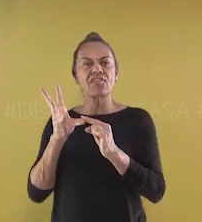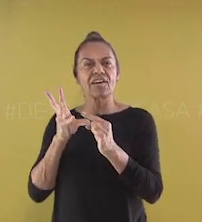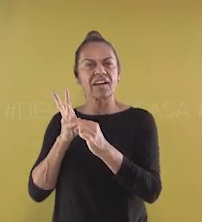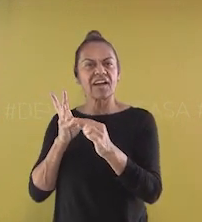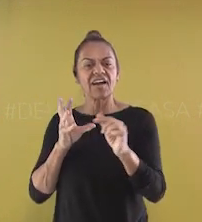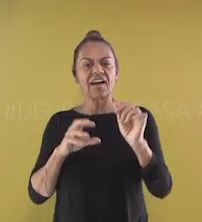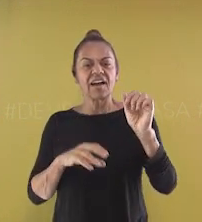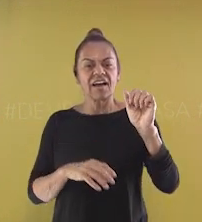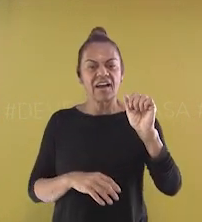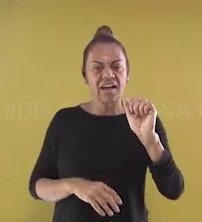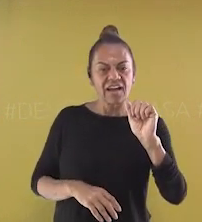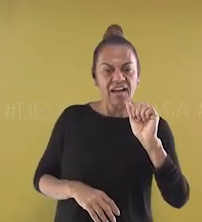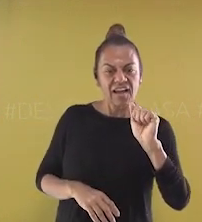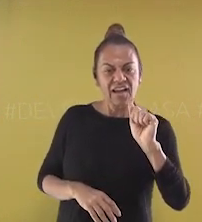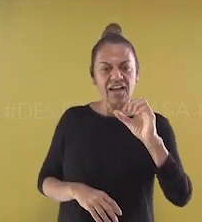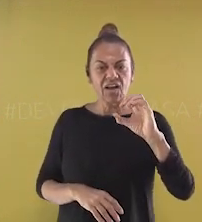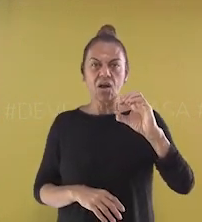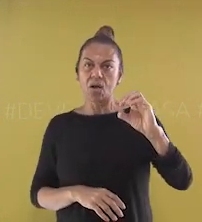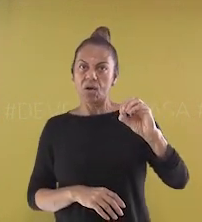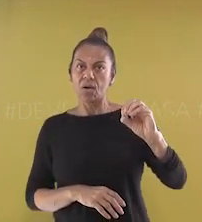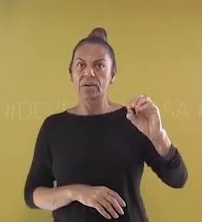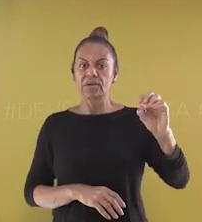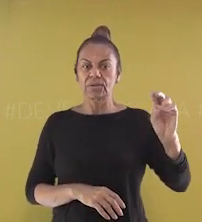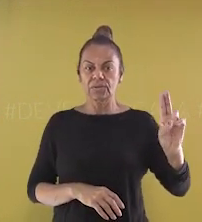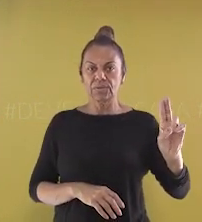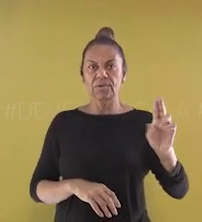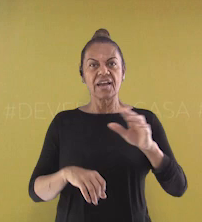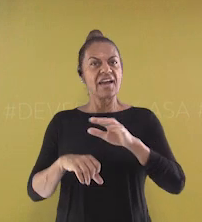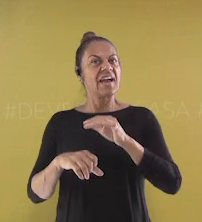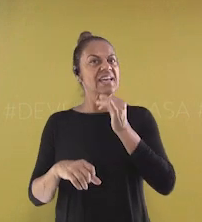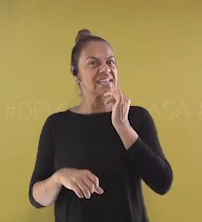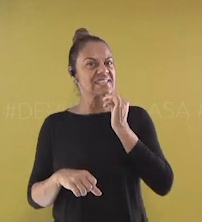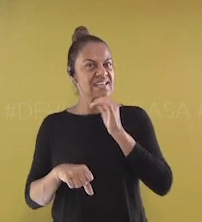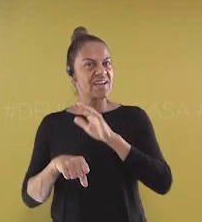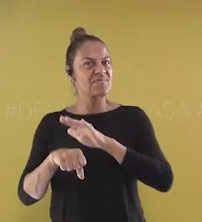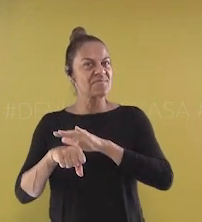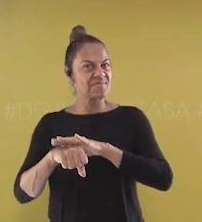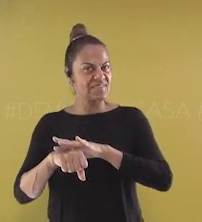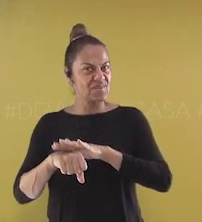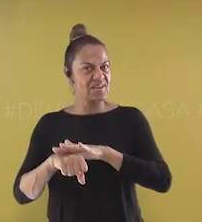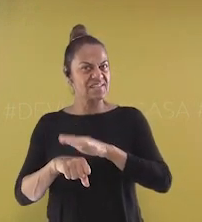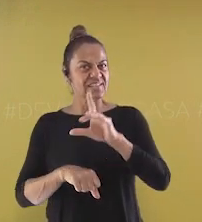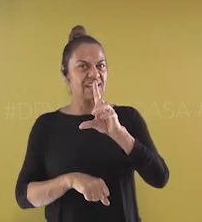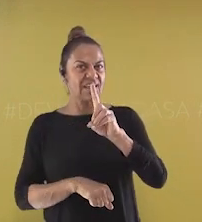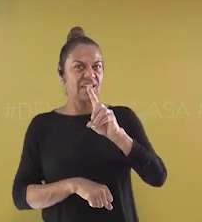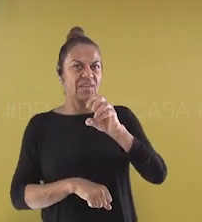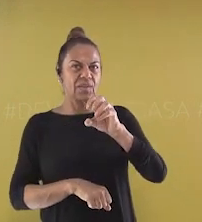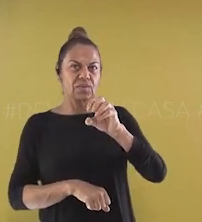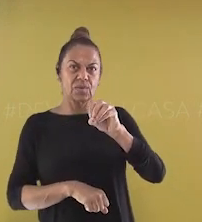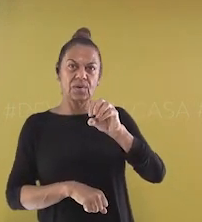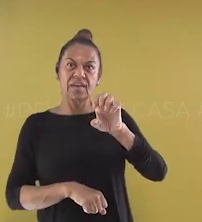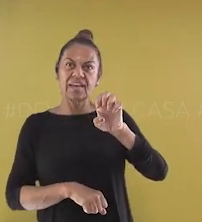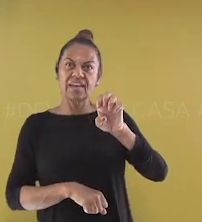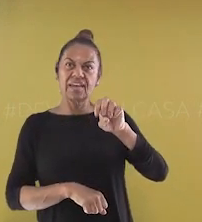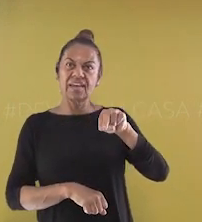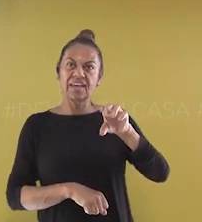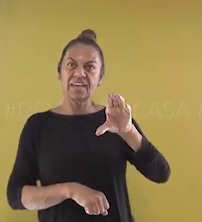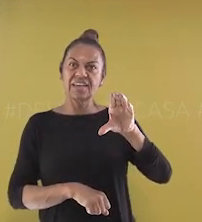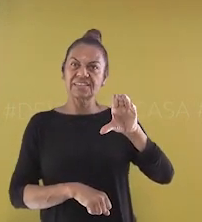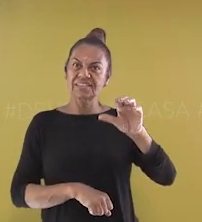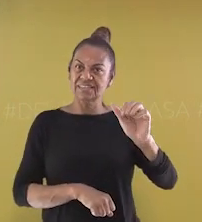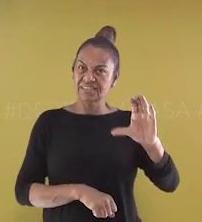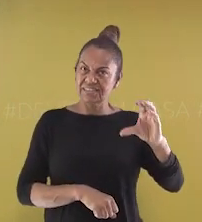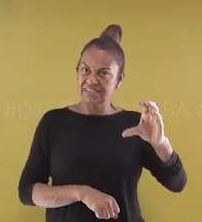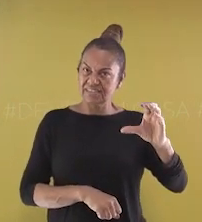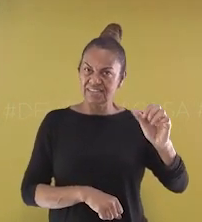A, O e U, como por exemplo na palavra doença, que tanto falamos na aula